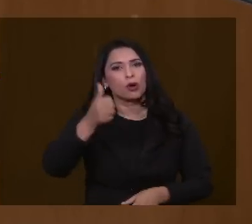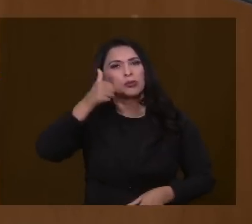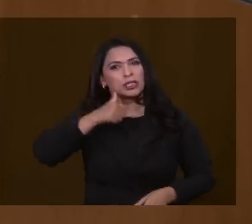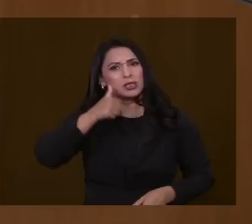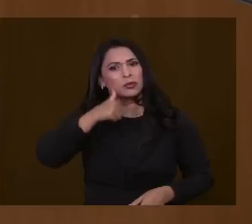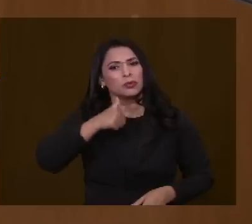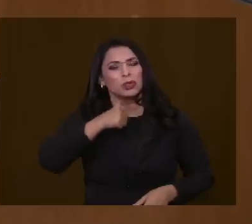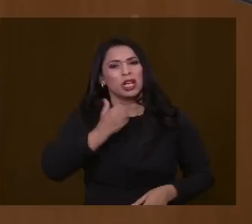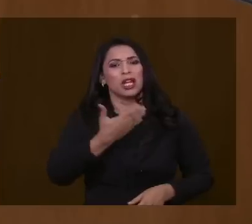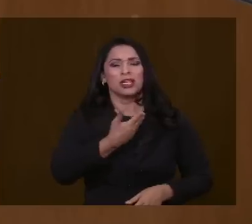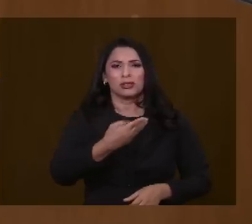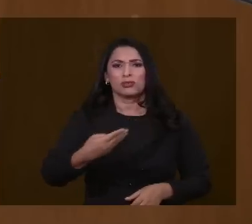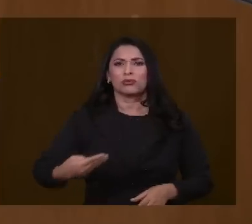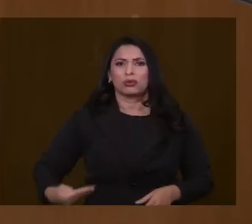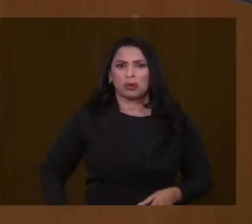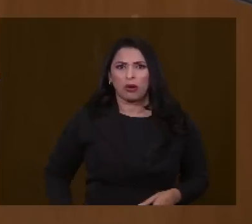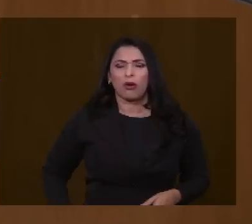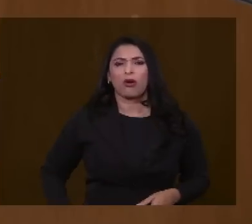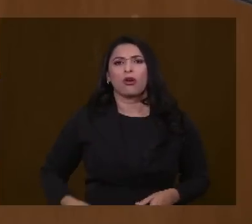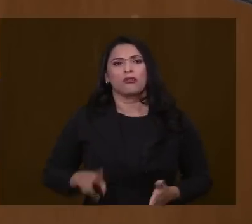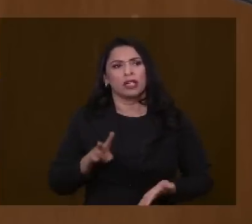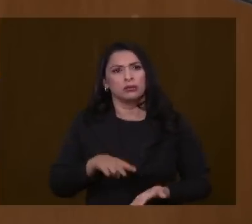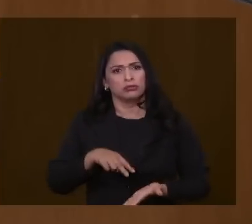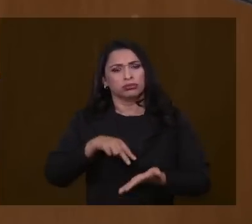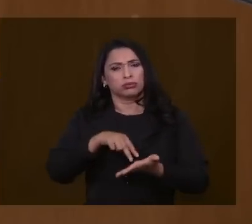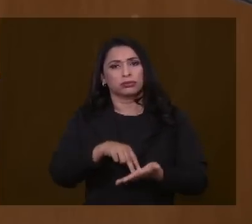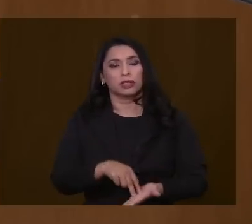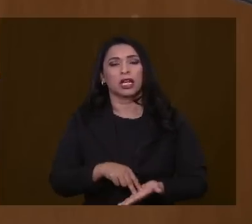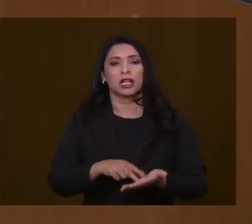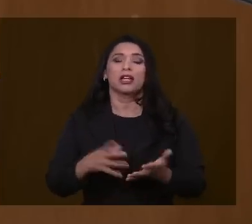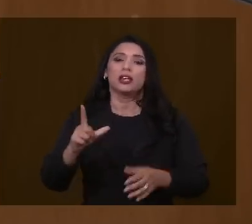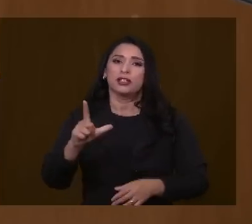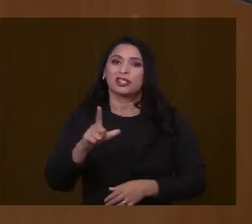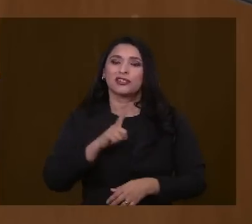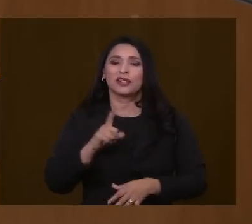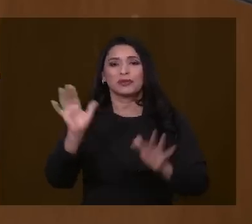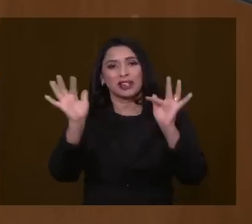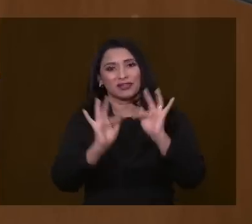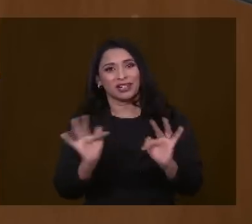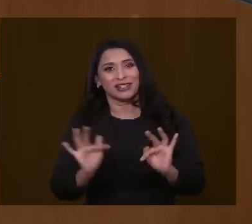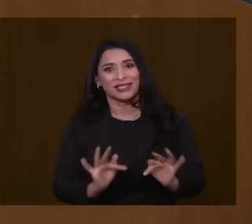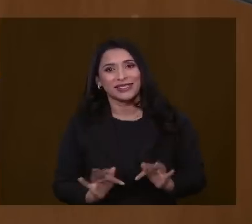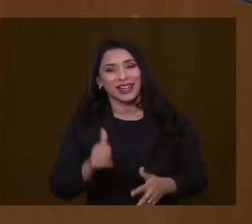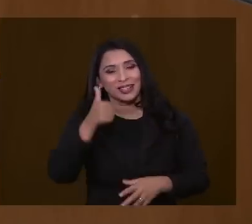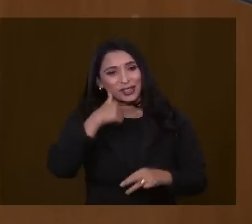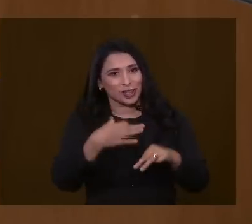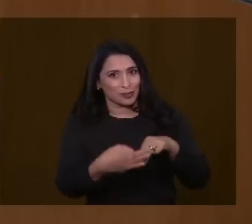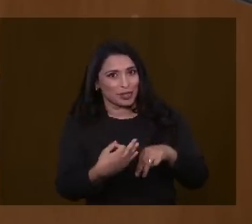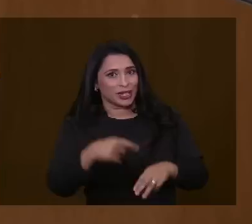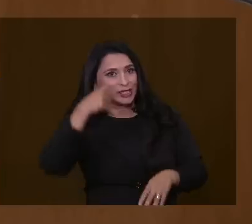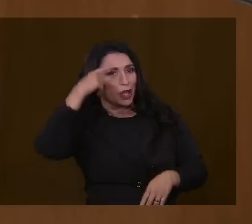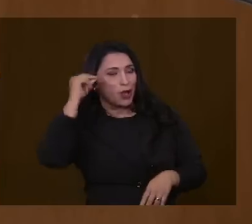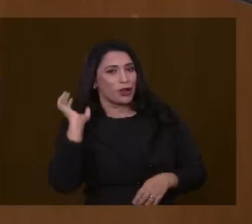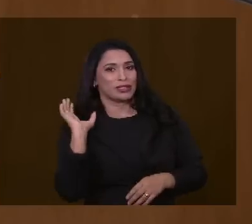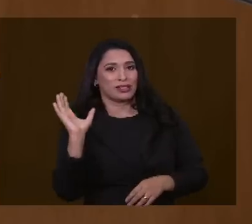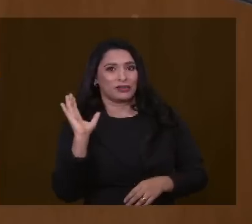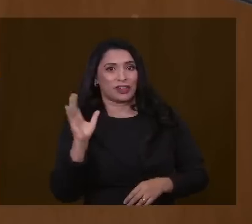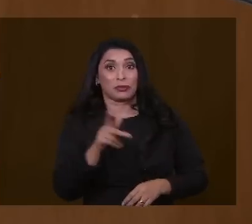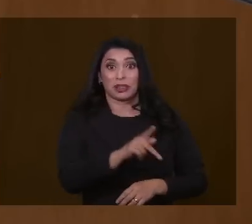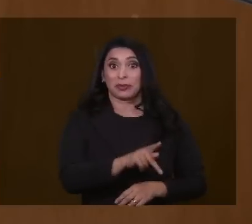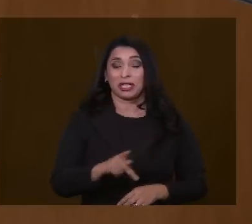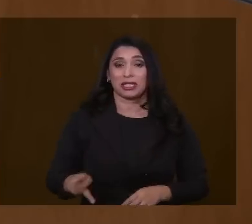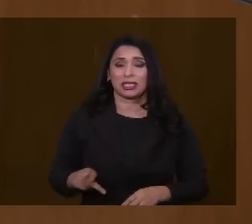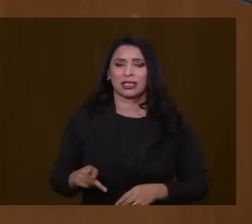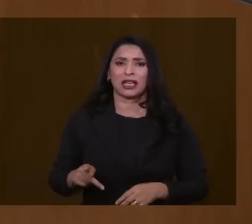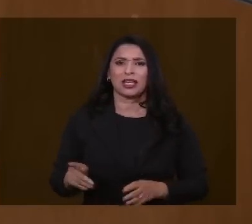Estado. Tivemos imensa felicidade de contar com a ministra Rosa Weber na presidência durante o